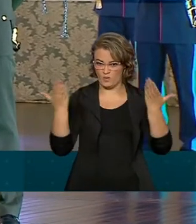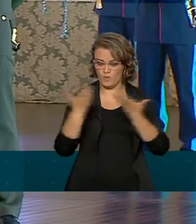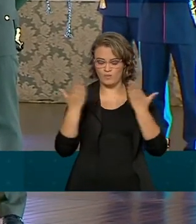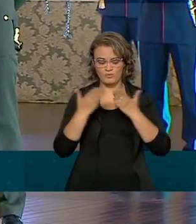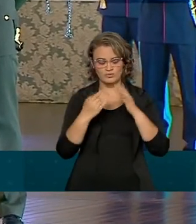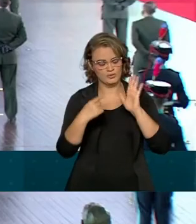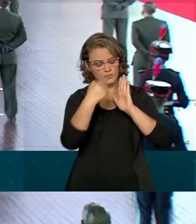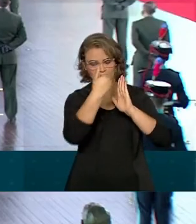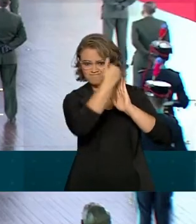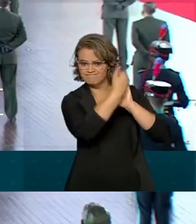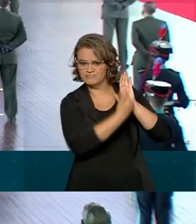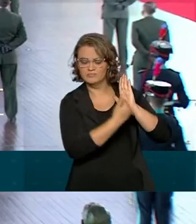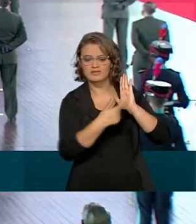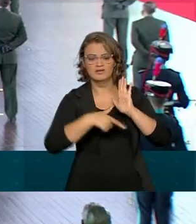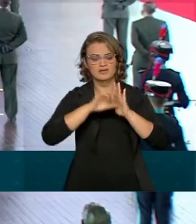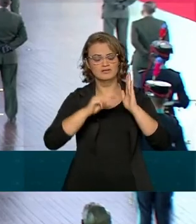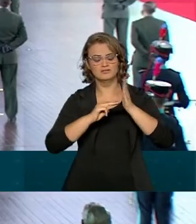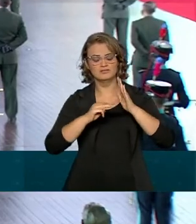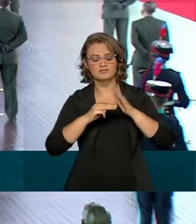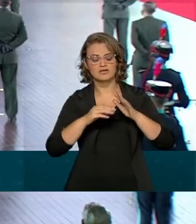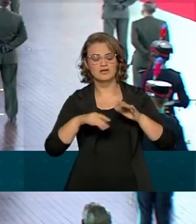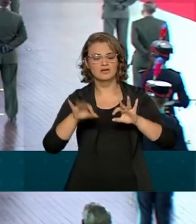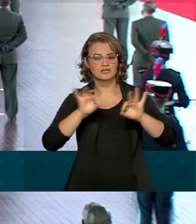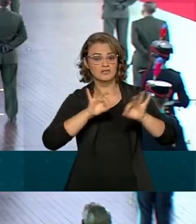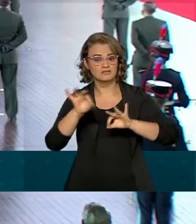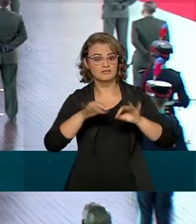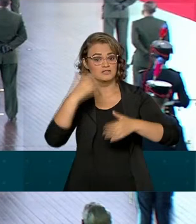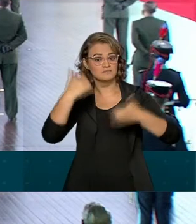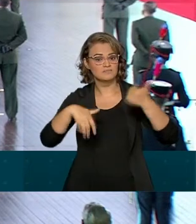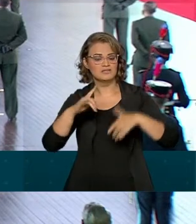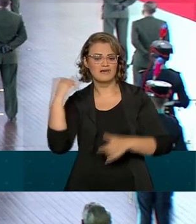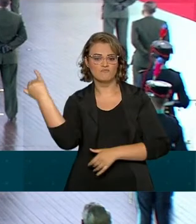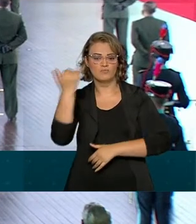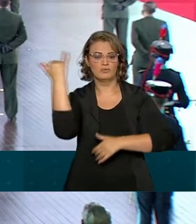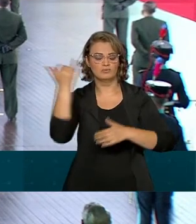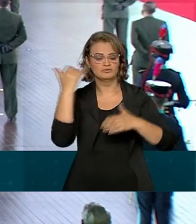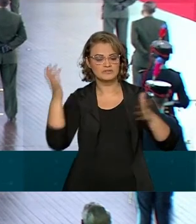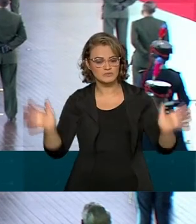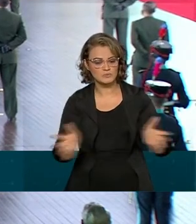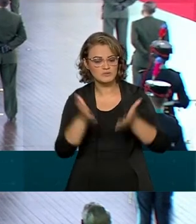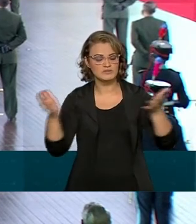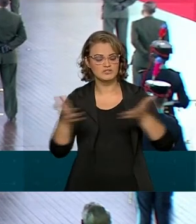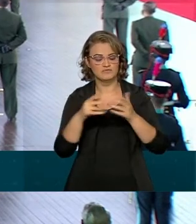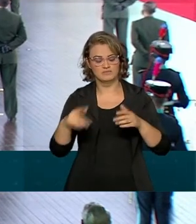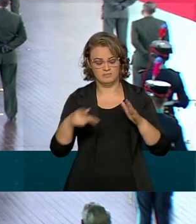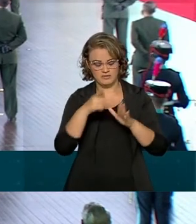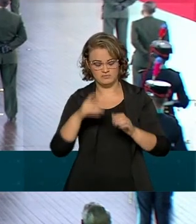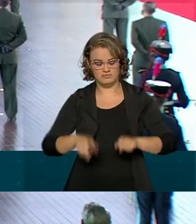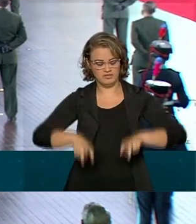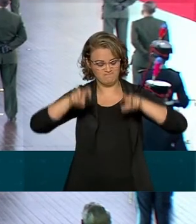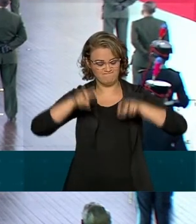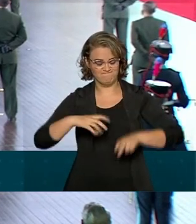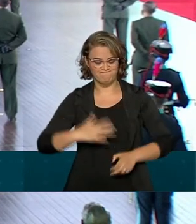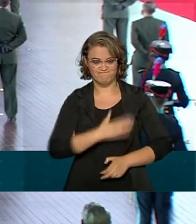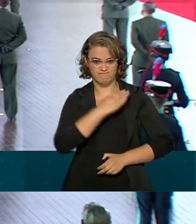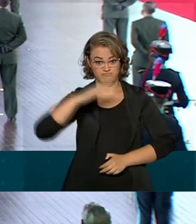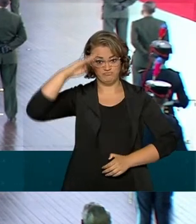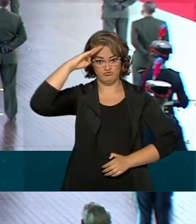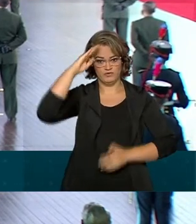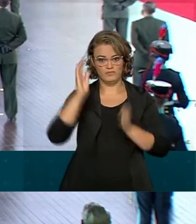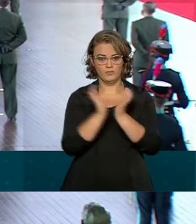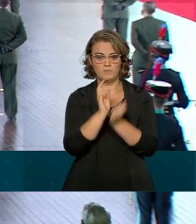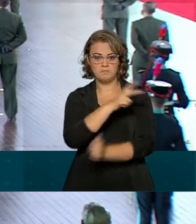obedece a um cerimonial que simboliza a importância da investidura do oficial-general como